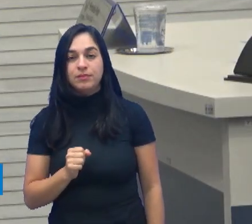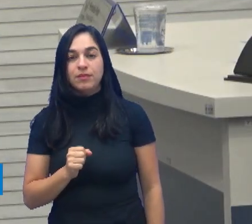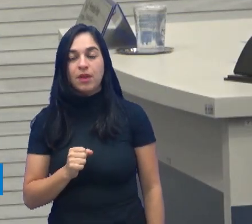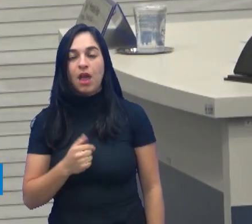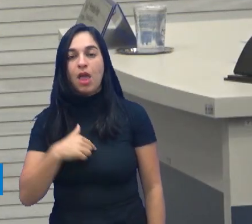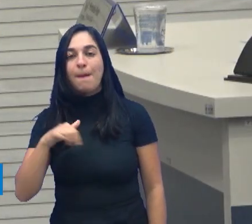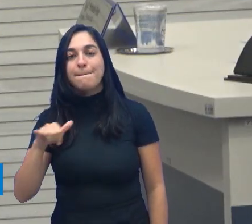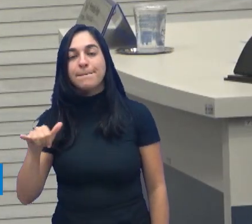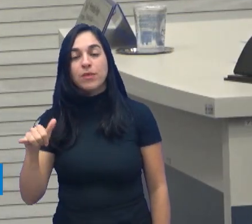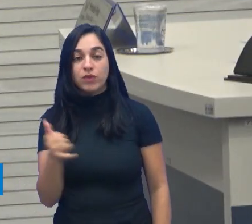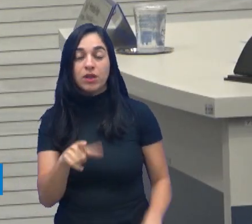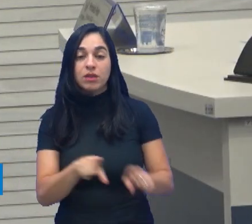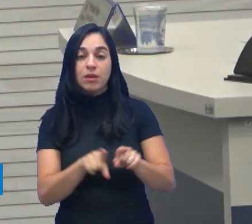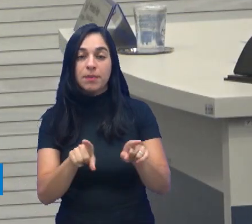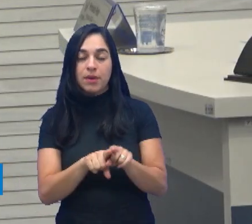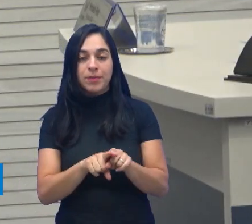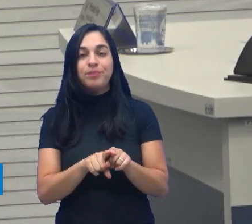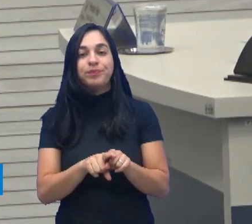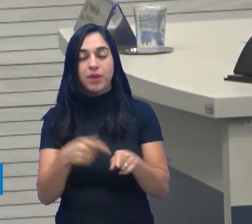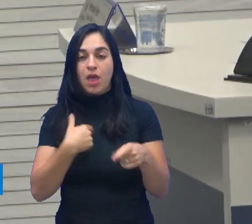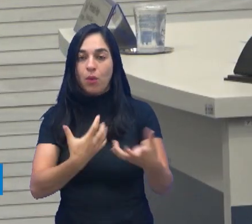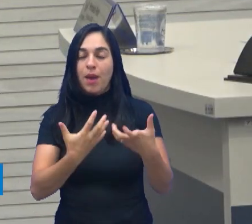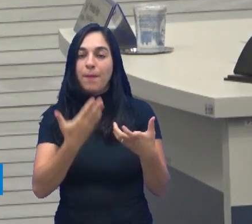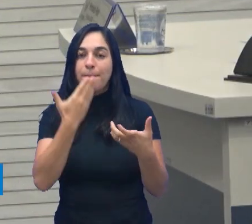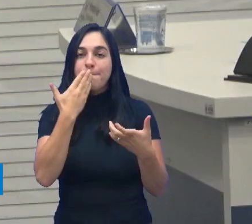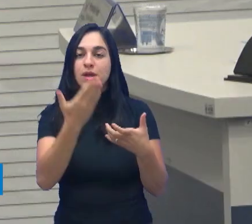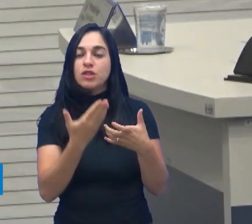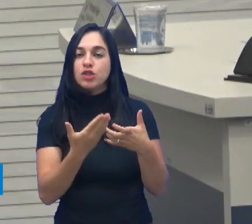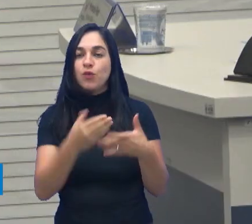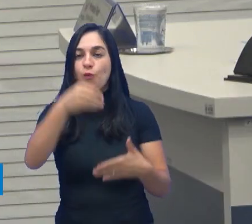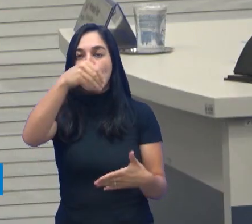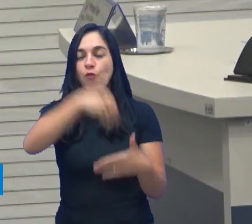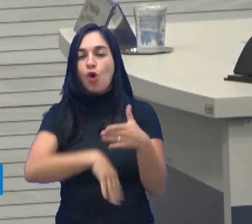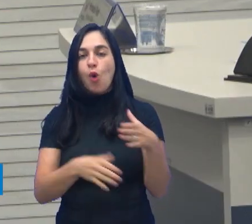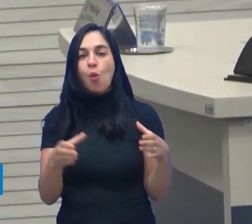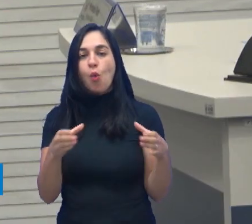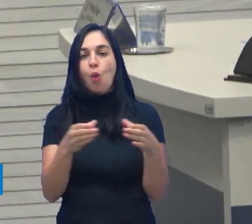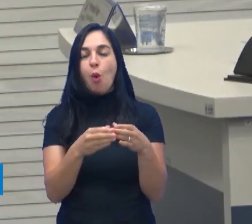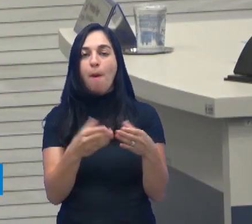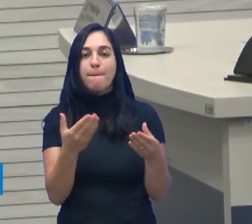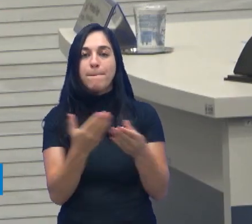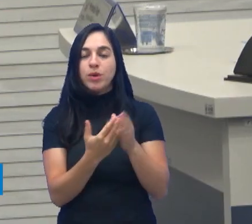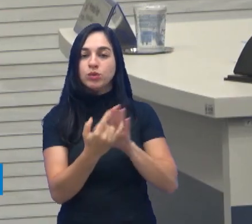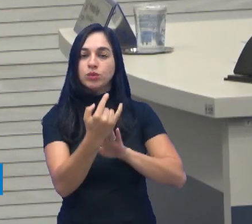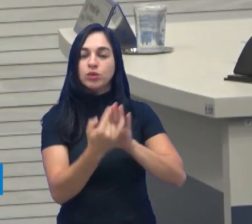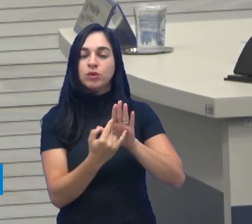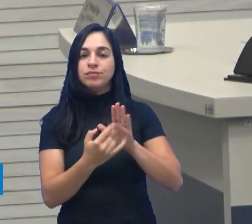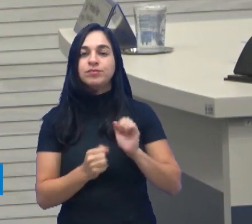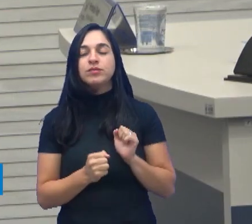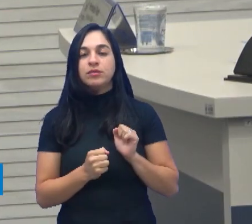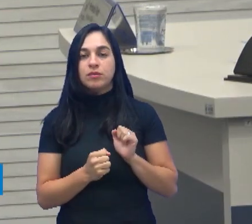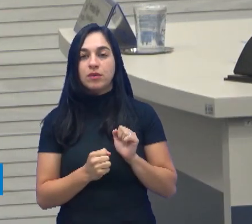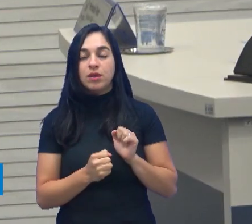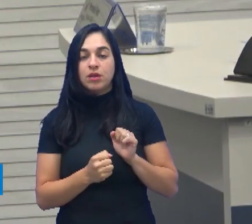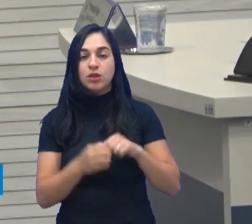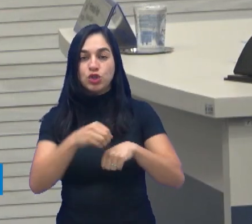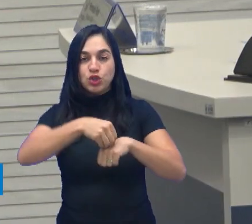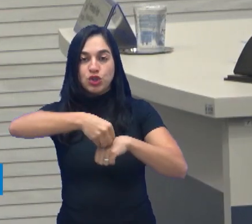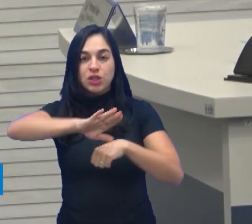já, gostaria de fazer alguns pedidos, votação em bloco, inclusão do documento indicações